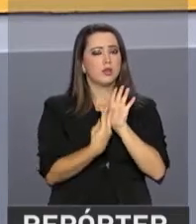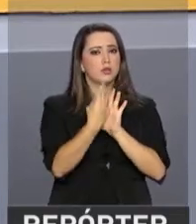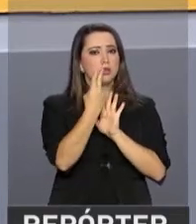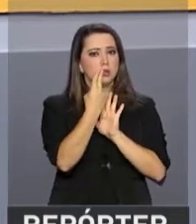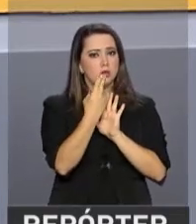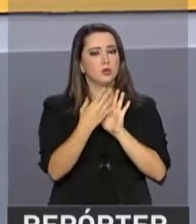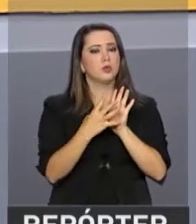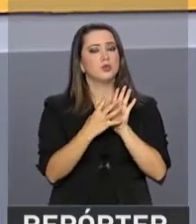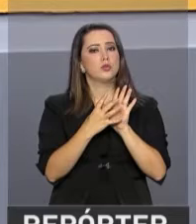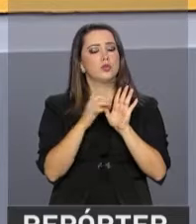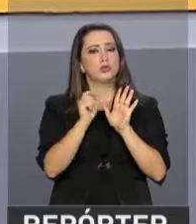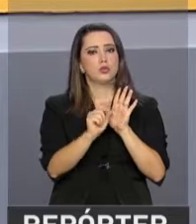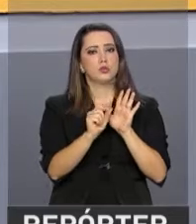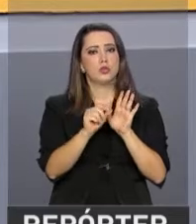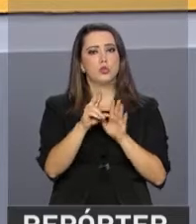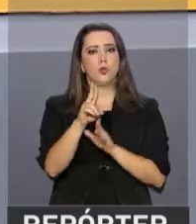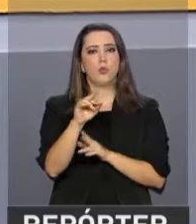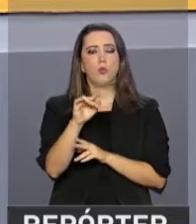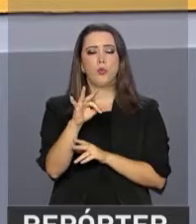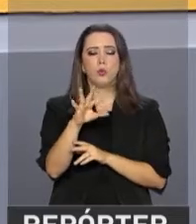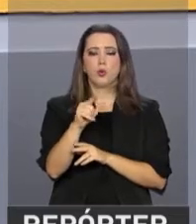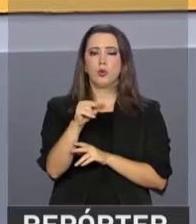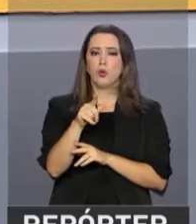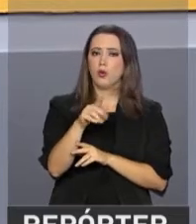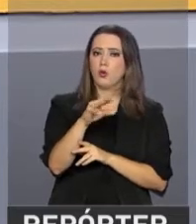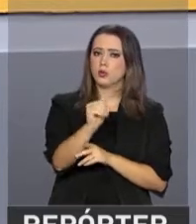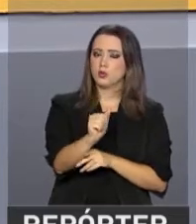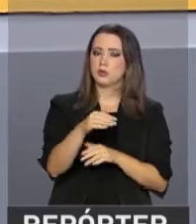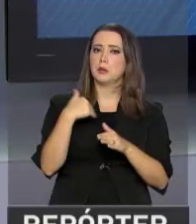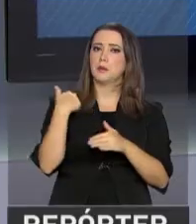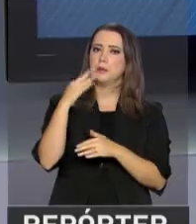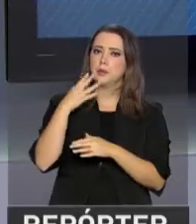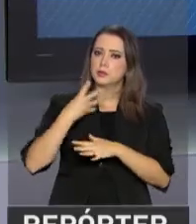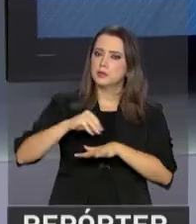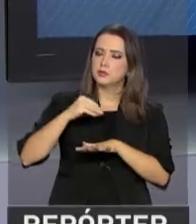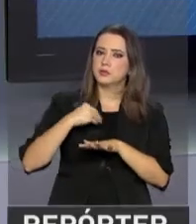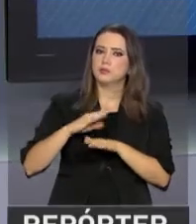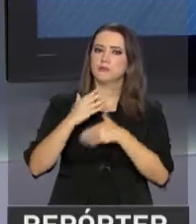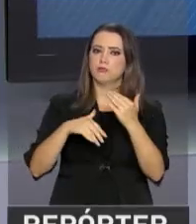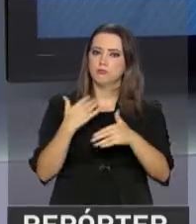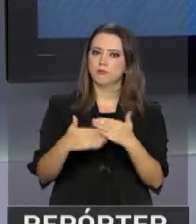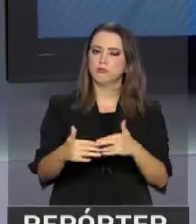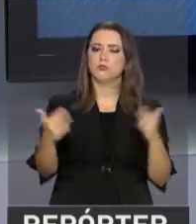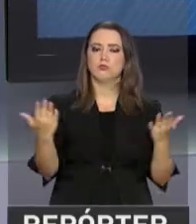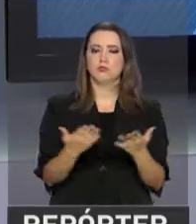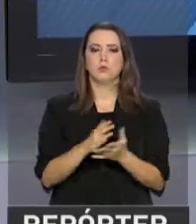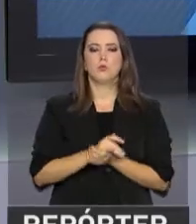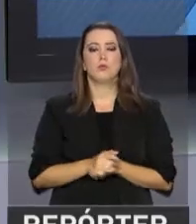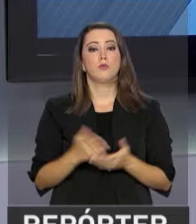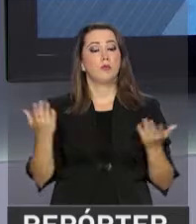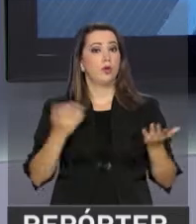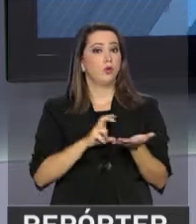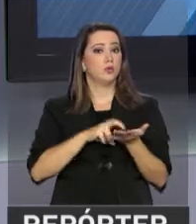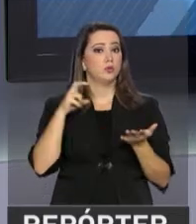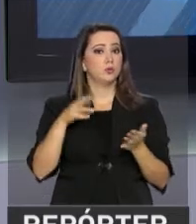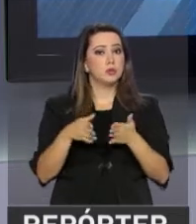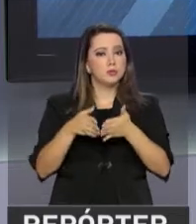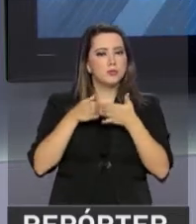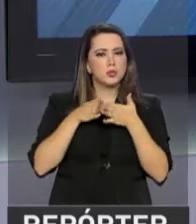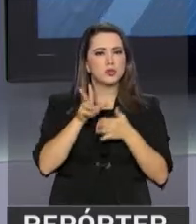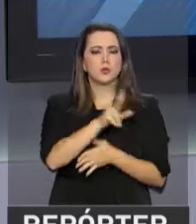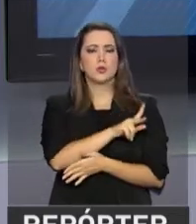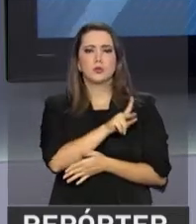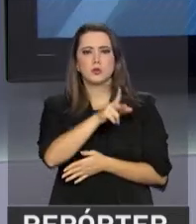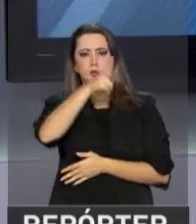passado mais informações ao longo da nossa programação e hoje pela manhã o presidente michel temer fez um apelo aos prefeitos